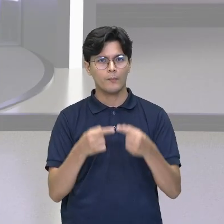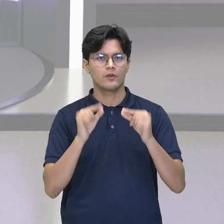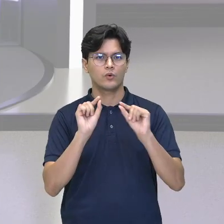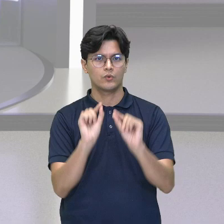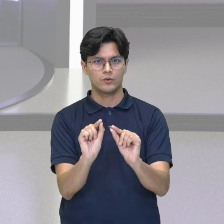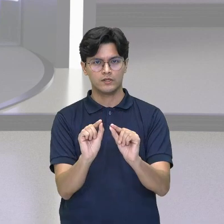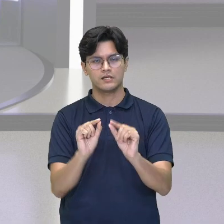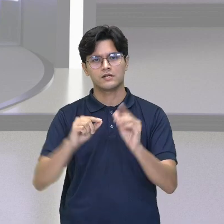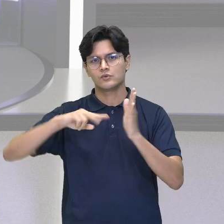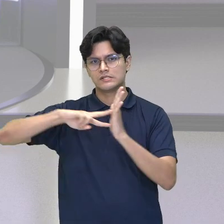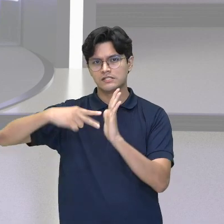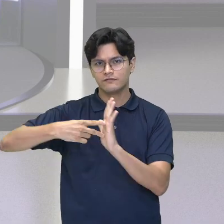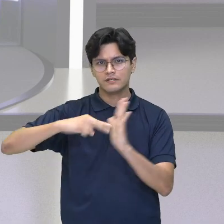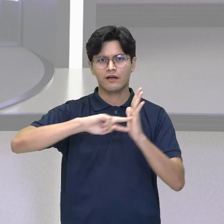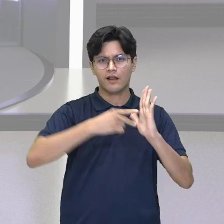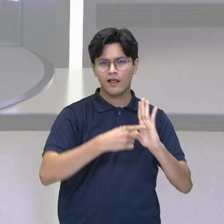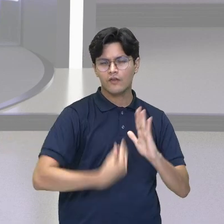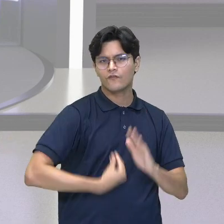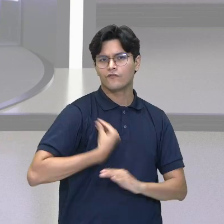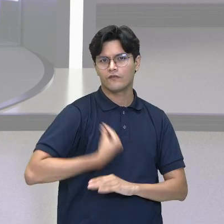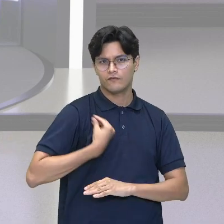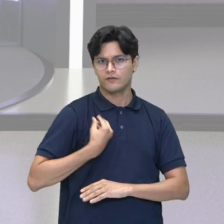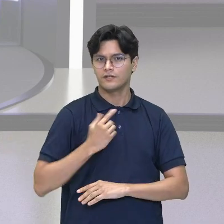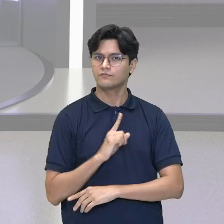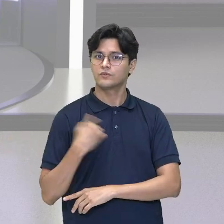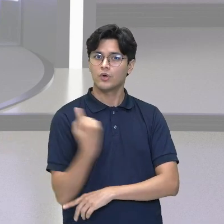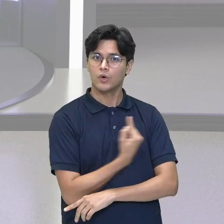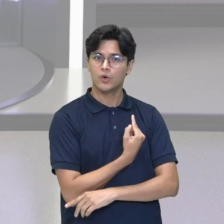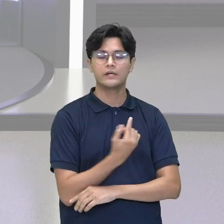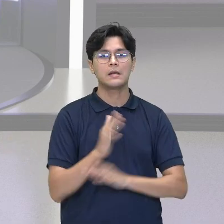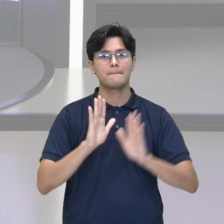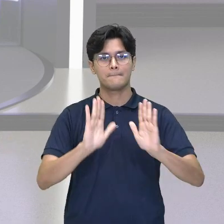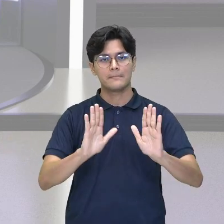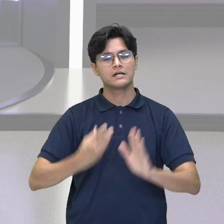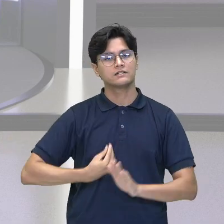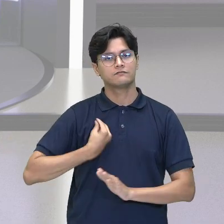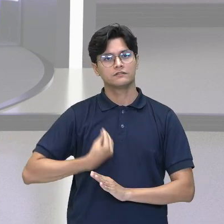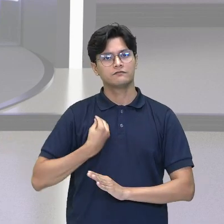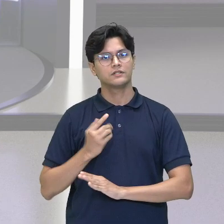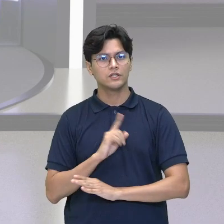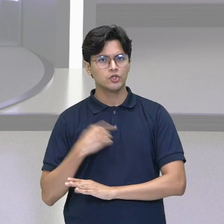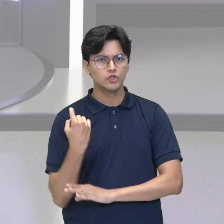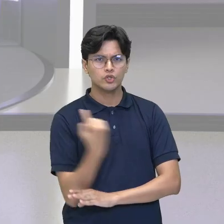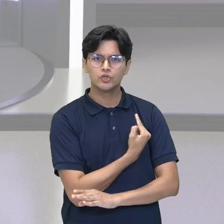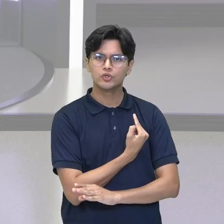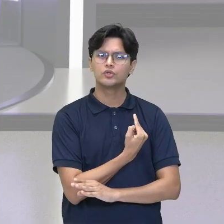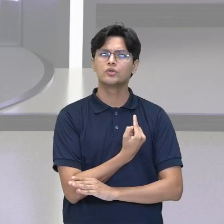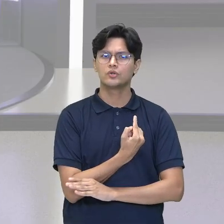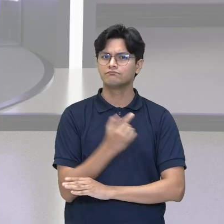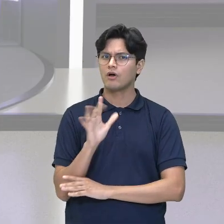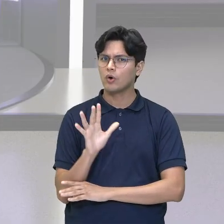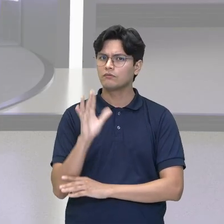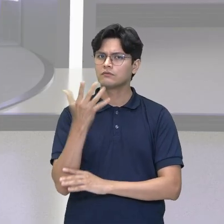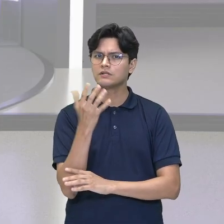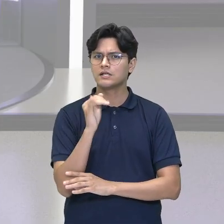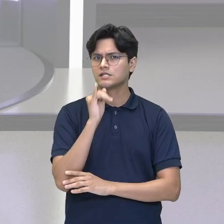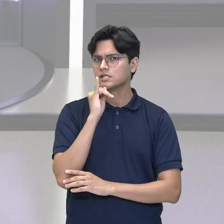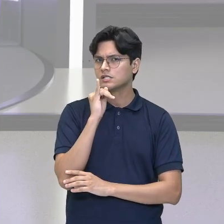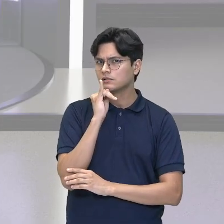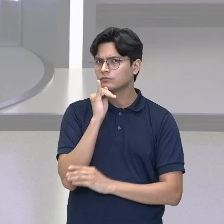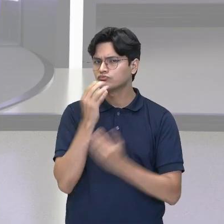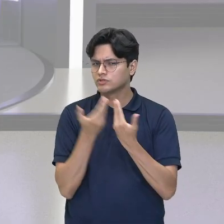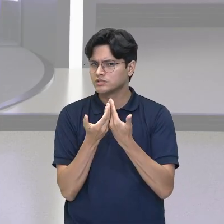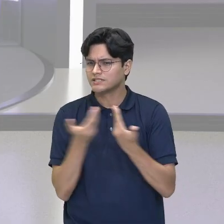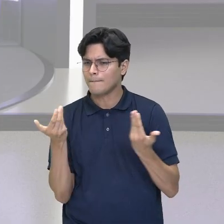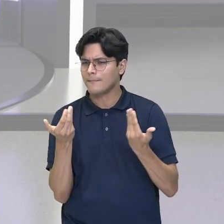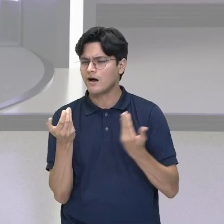significado à nossa existência. Mas a nossa vida, a nossa existência, ela não ocorre de maneira isolada, ela não